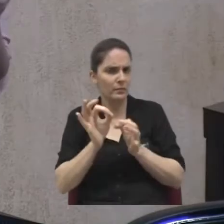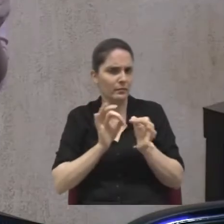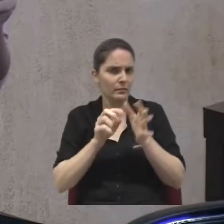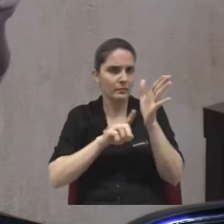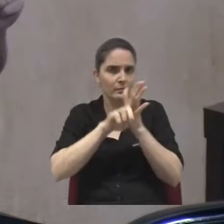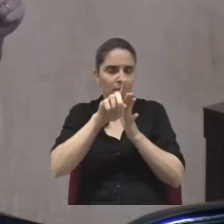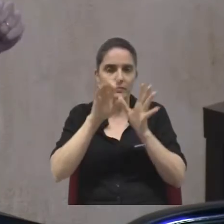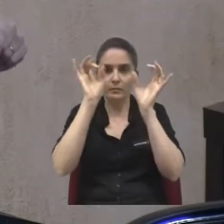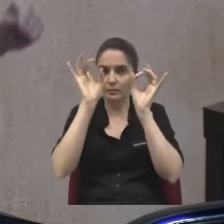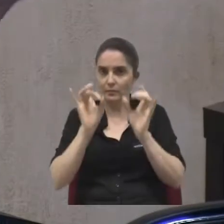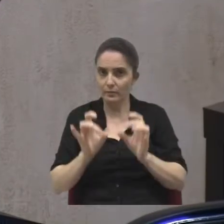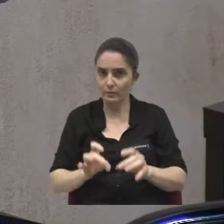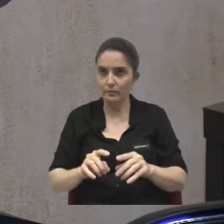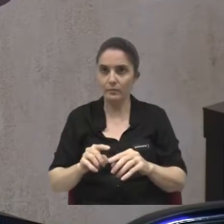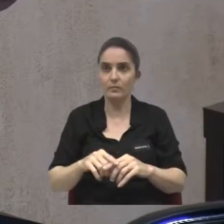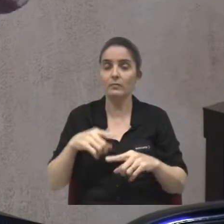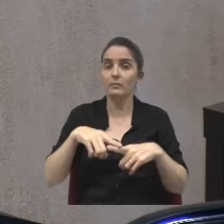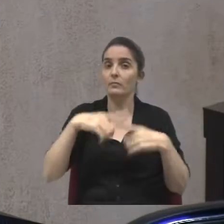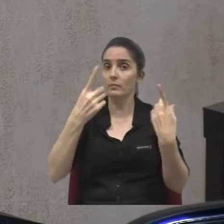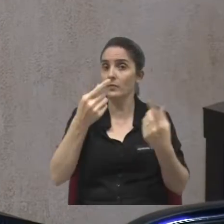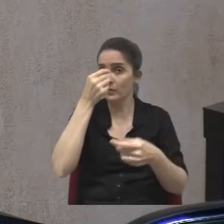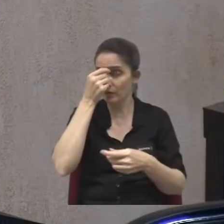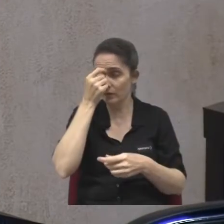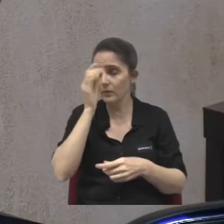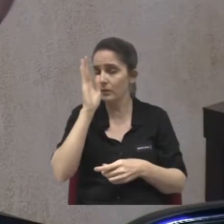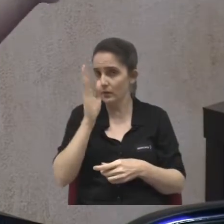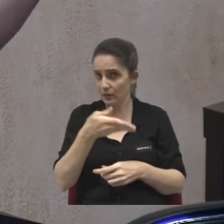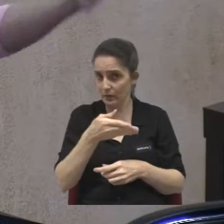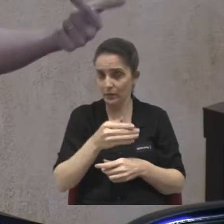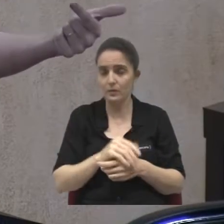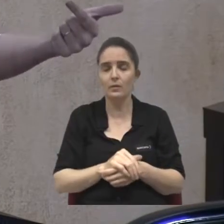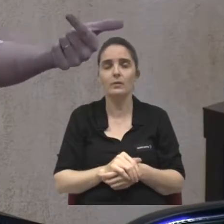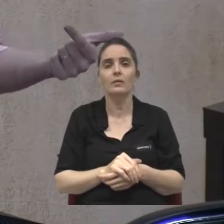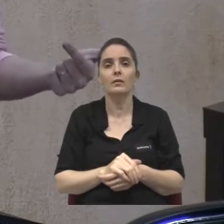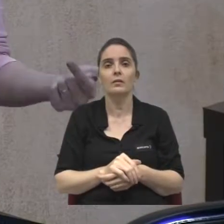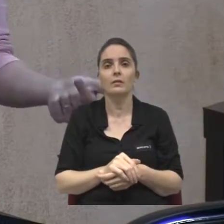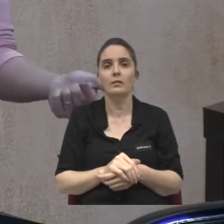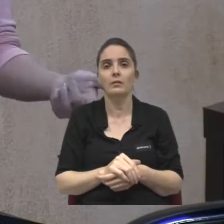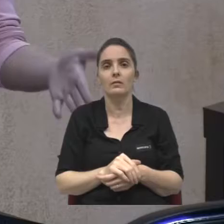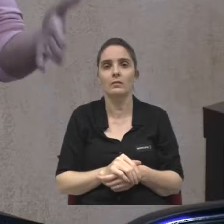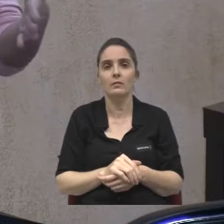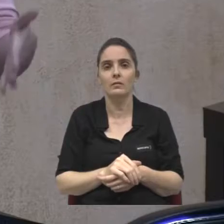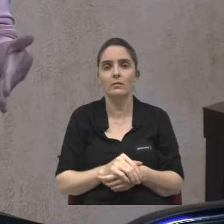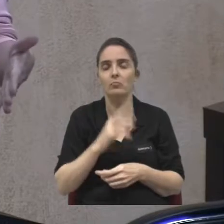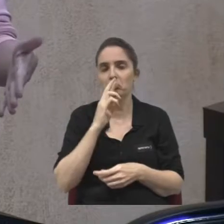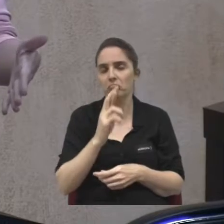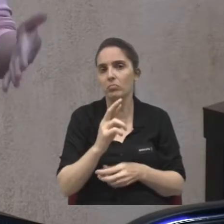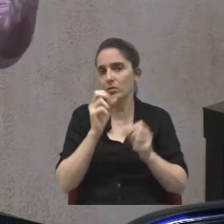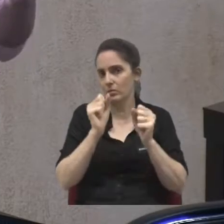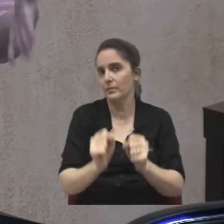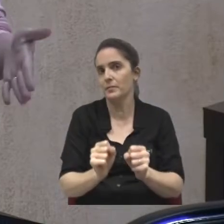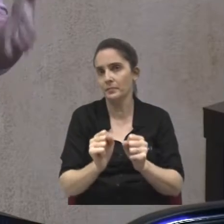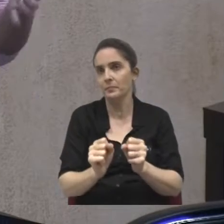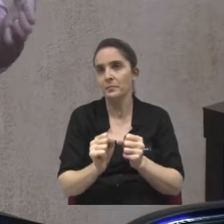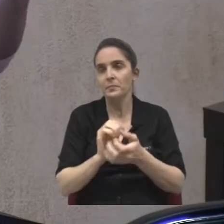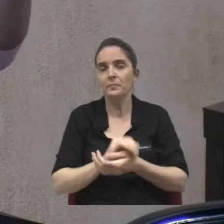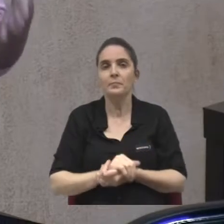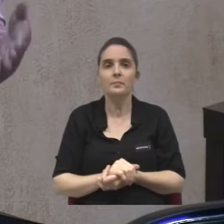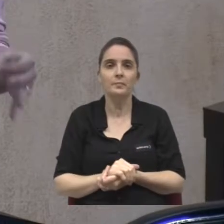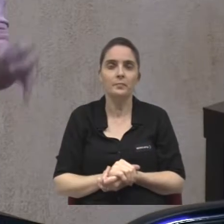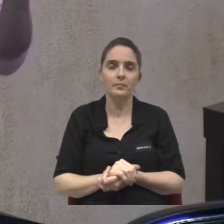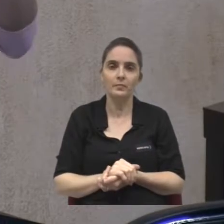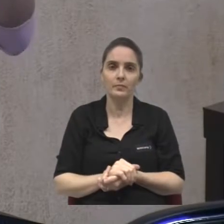do vereador Jorge já possa se respondido na forma em que está, de